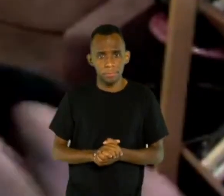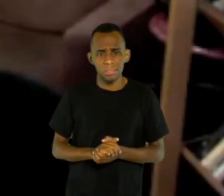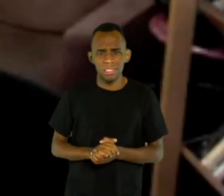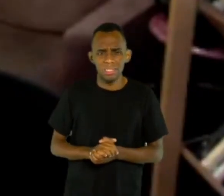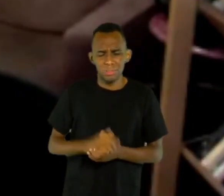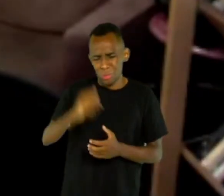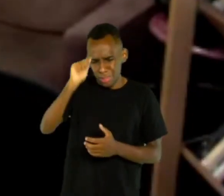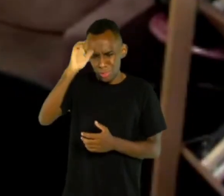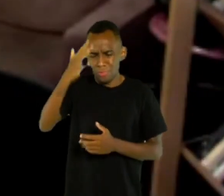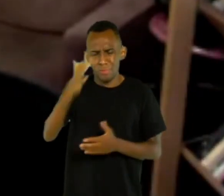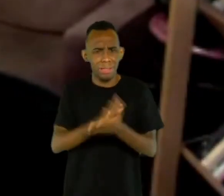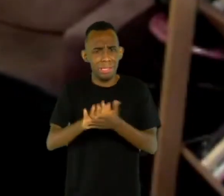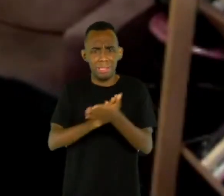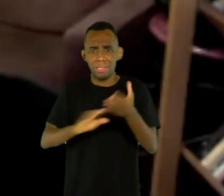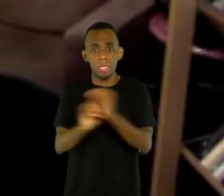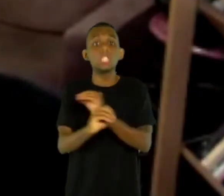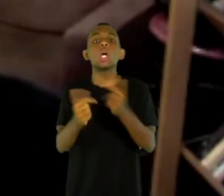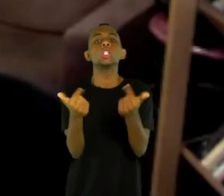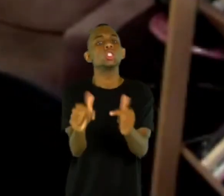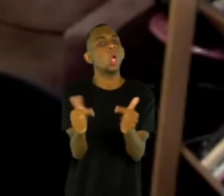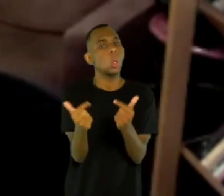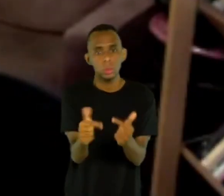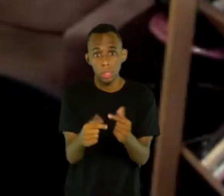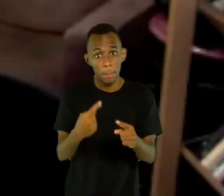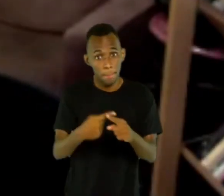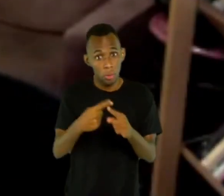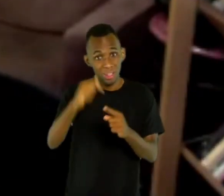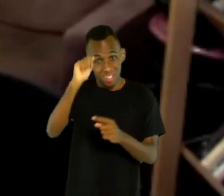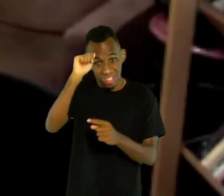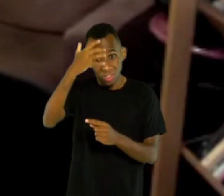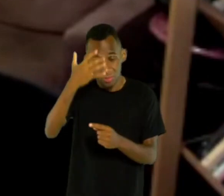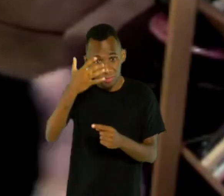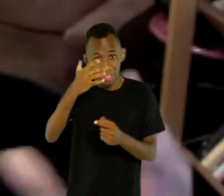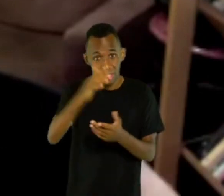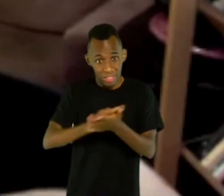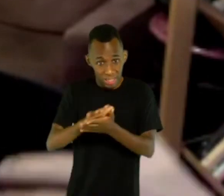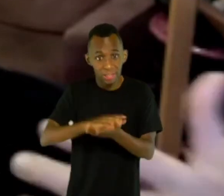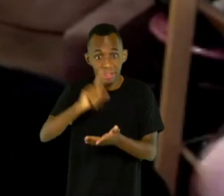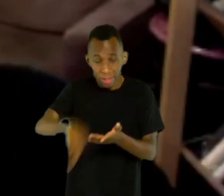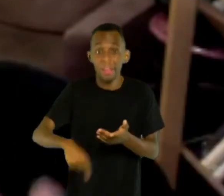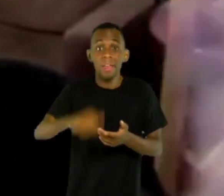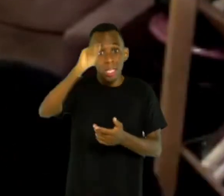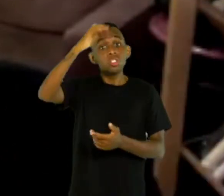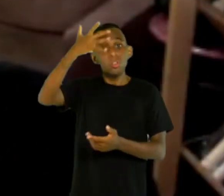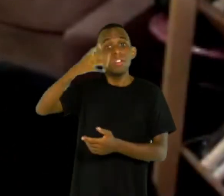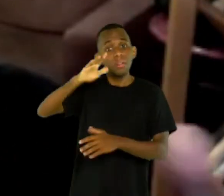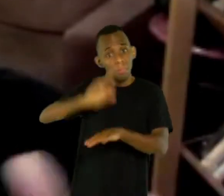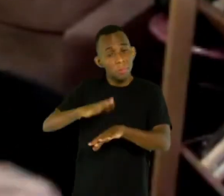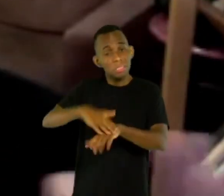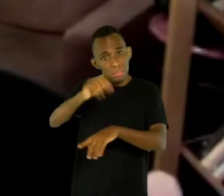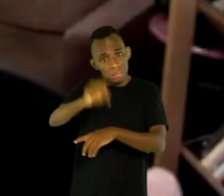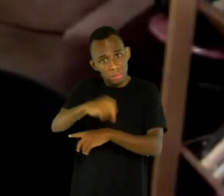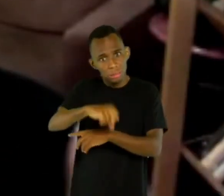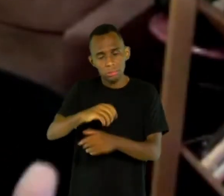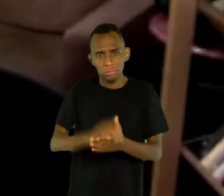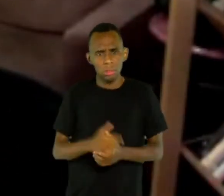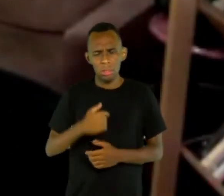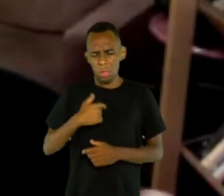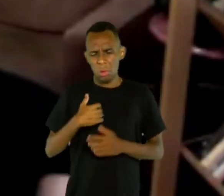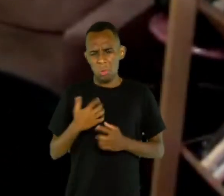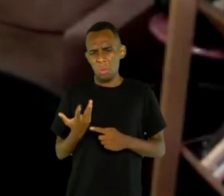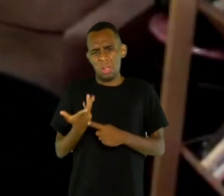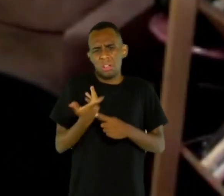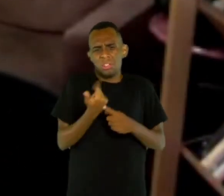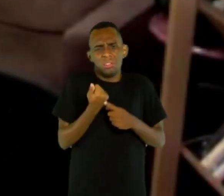isso é uma bobagem, porque não decidir é decidir, que é o que o Itamar vai falando quando eu disse, não, eu sou um artista neutro. Não,